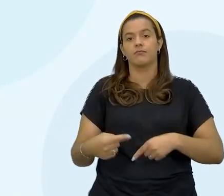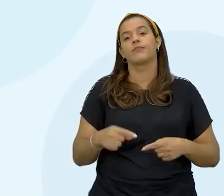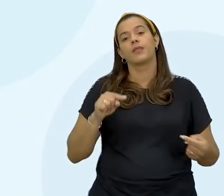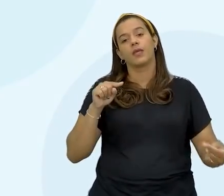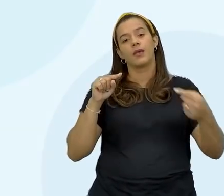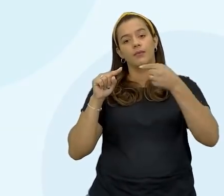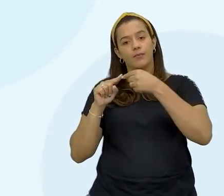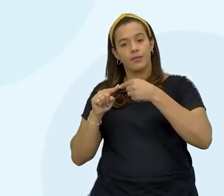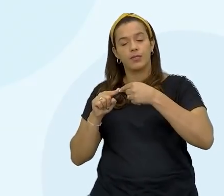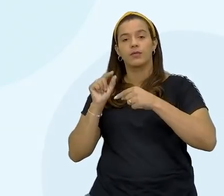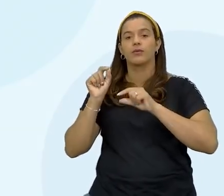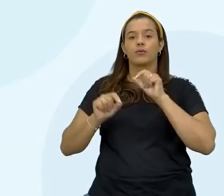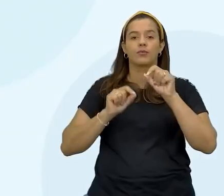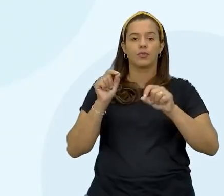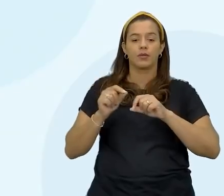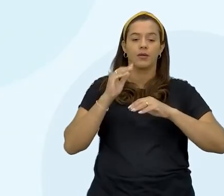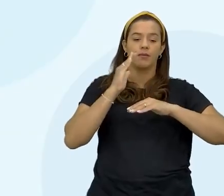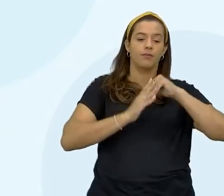relacionar diretamente com